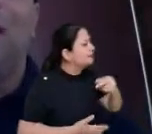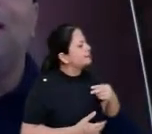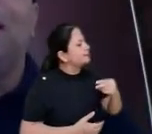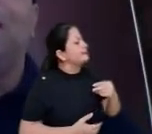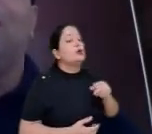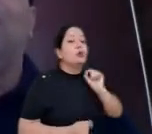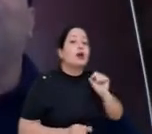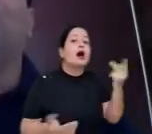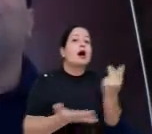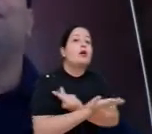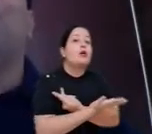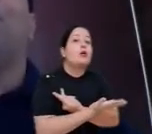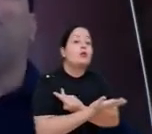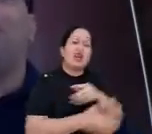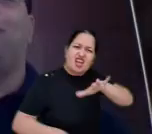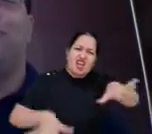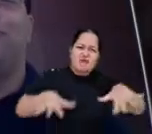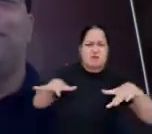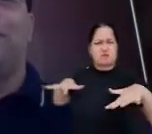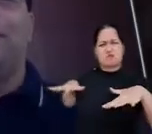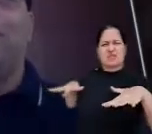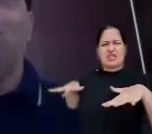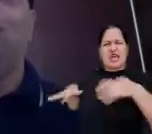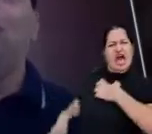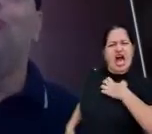Deus que ele então viu o céu aberto,